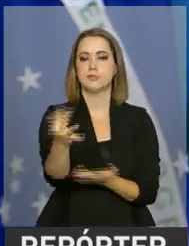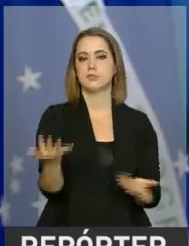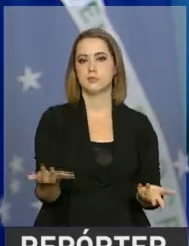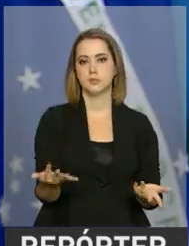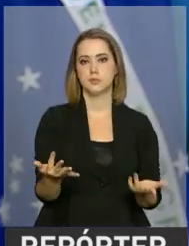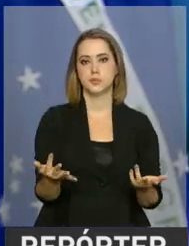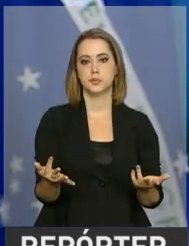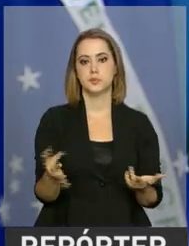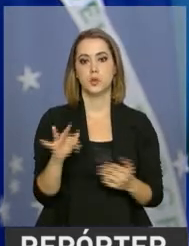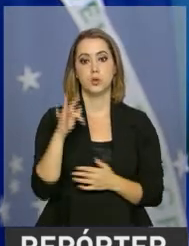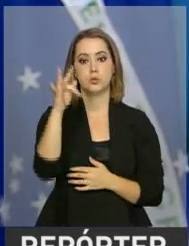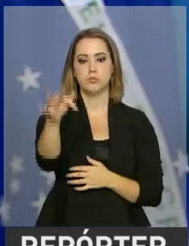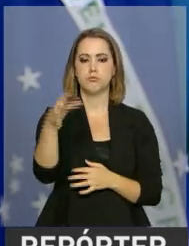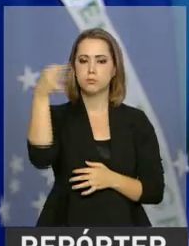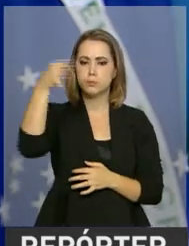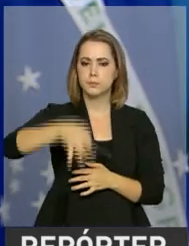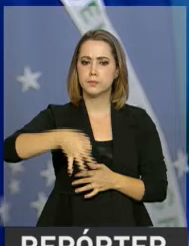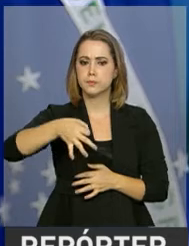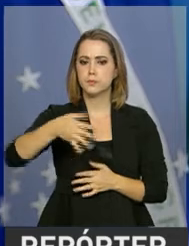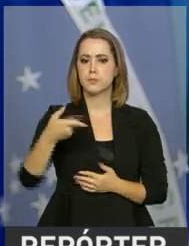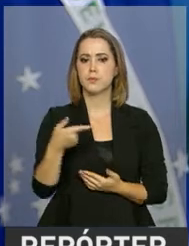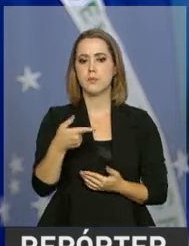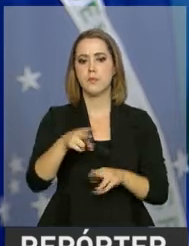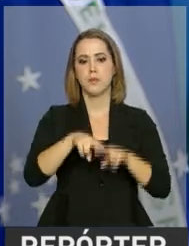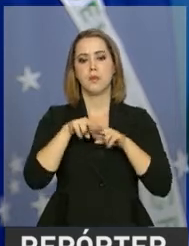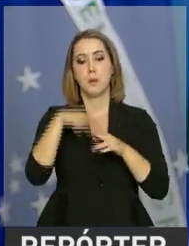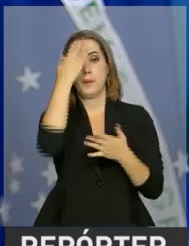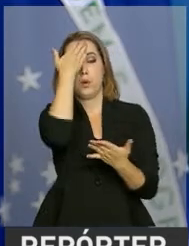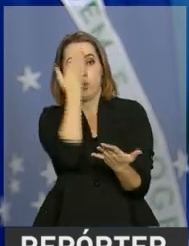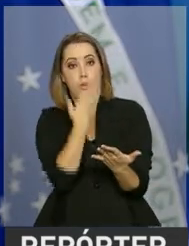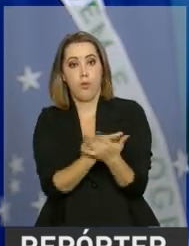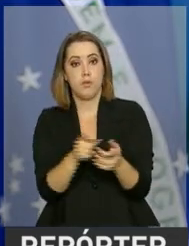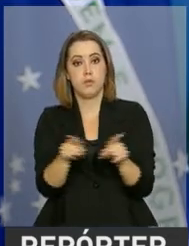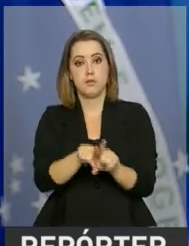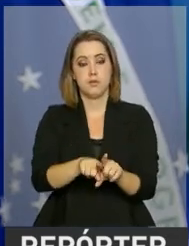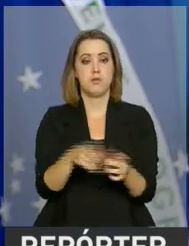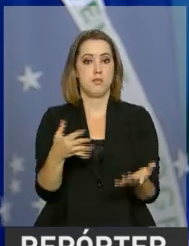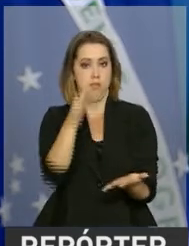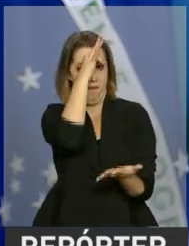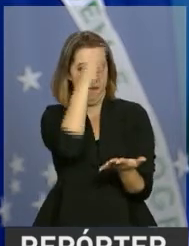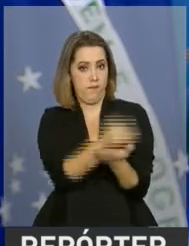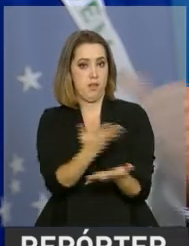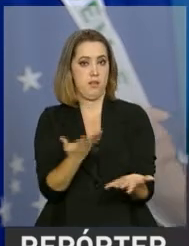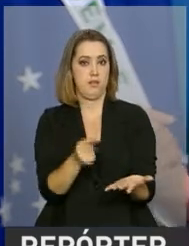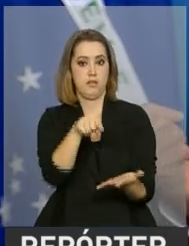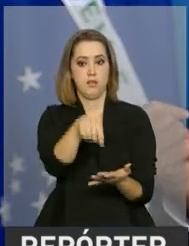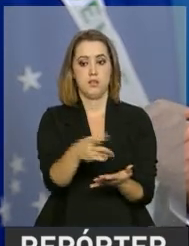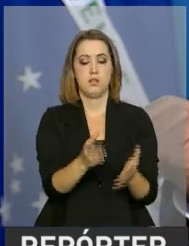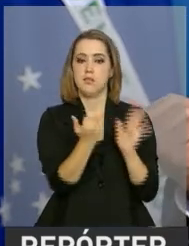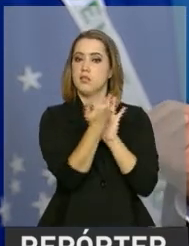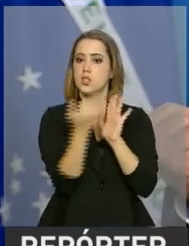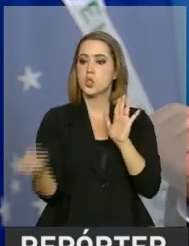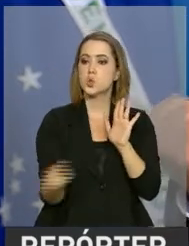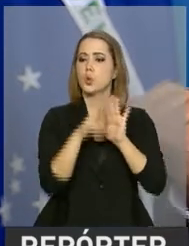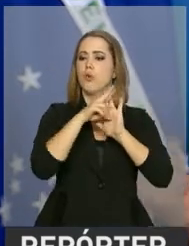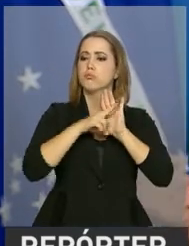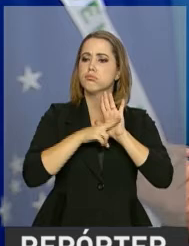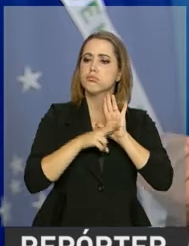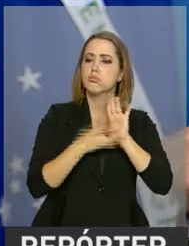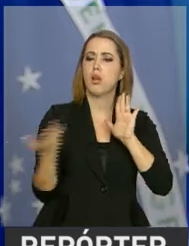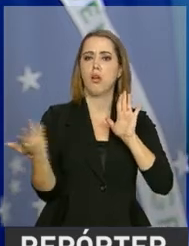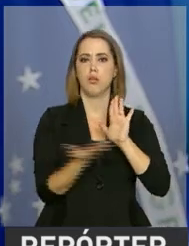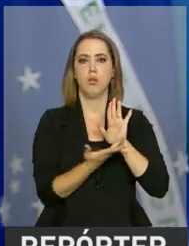muito acentuadamente pela confiança e pela credibilidade que estas medidas digamos